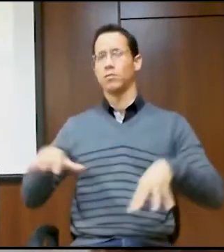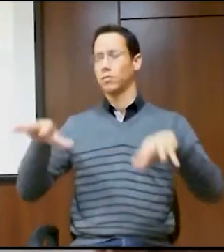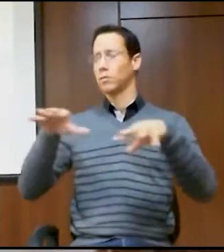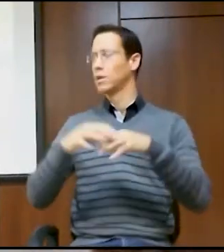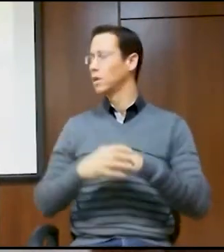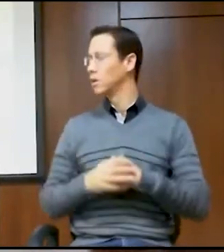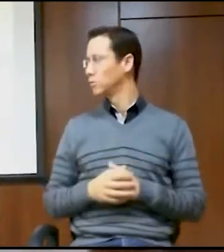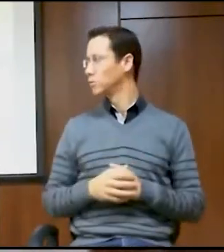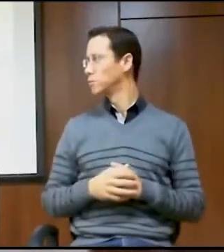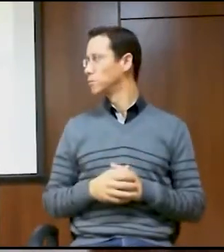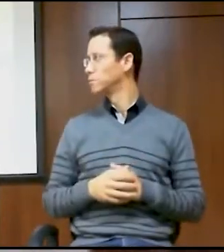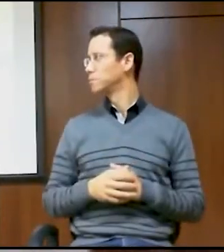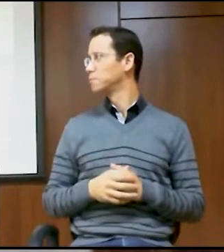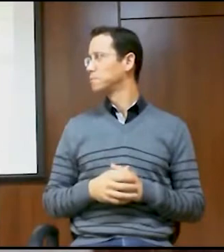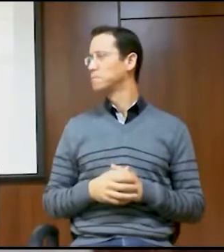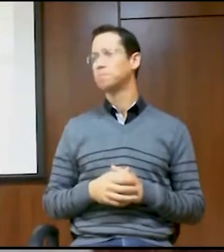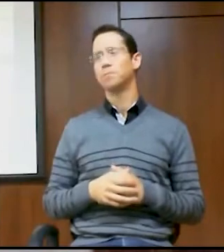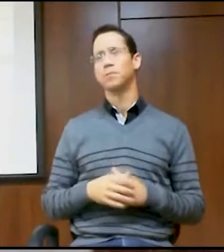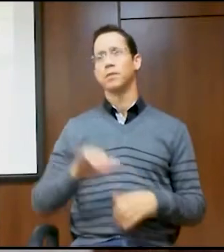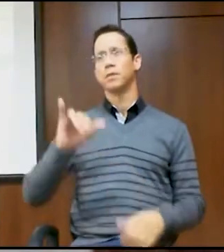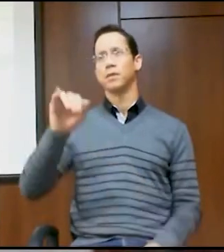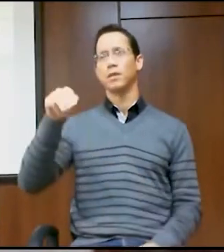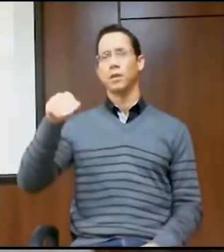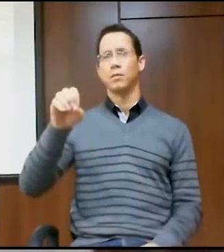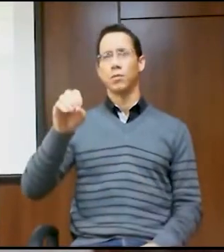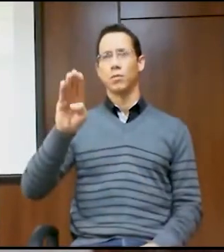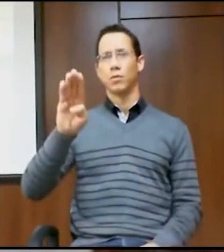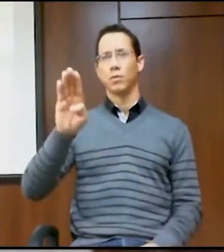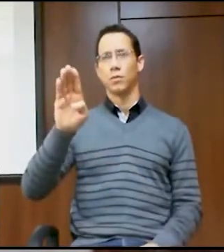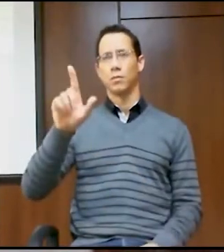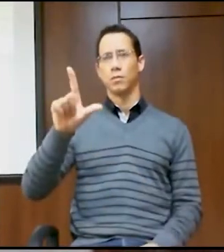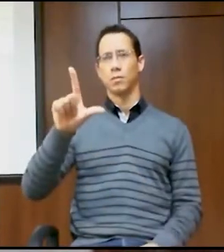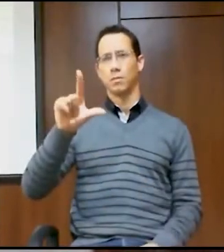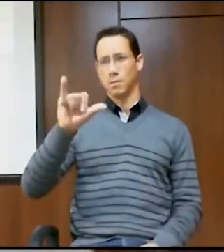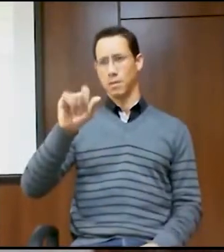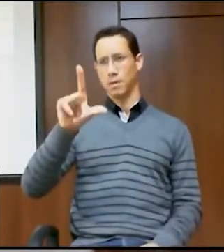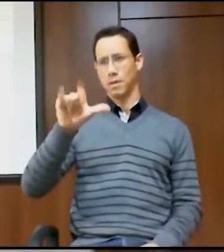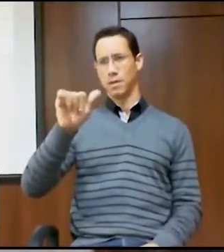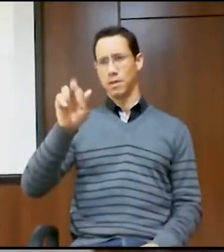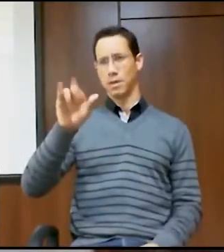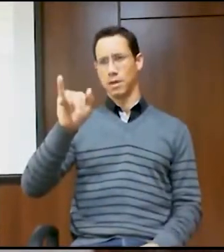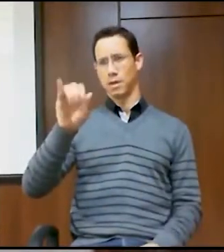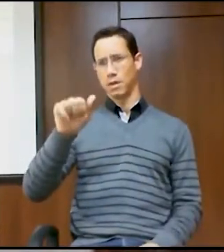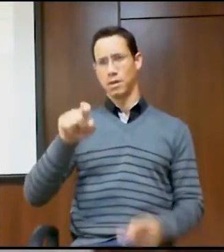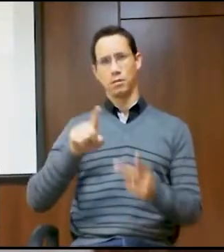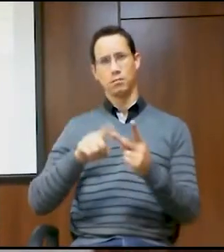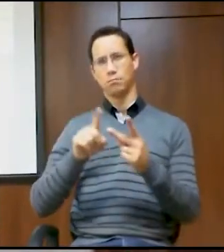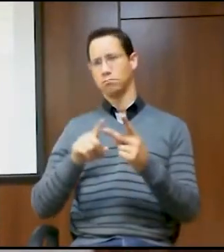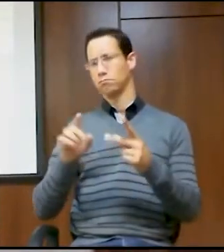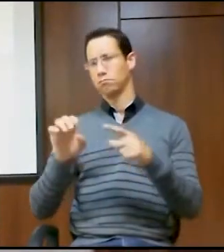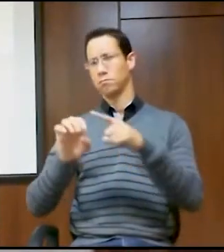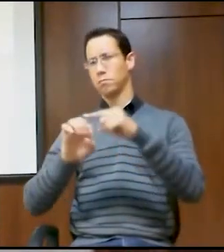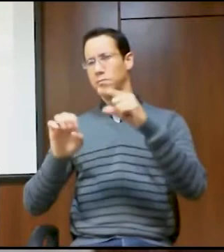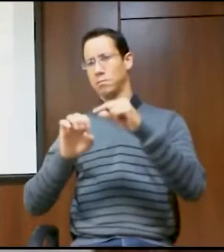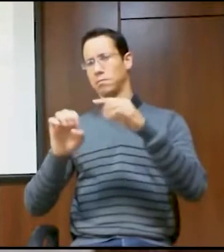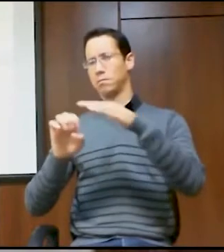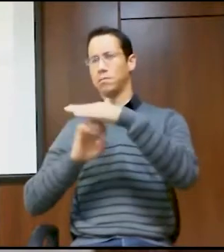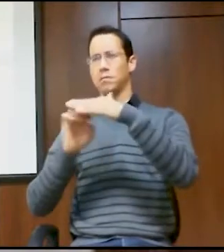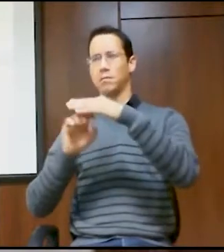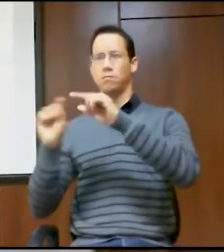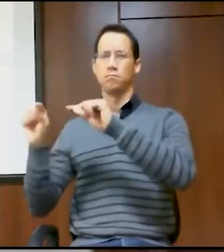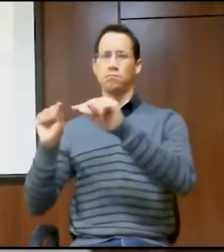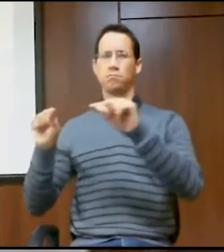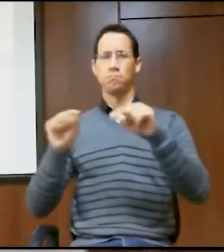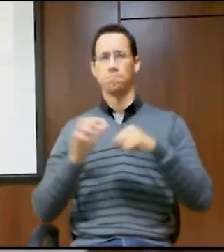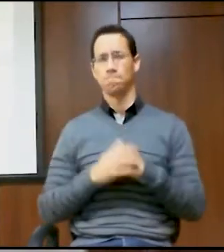Vai via imobiliárias, vai via as grandes empreiteiras. Então, na verdade, o que está em questão do ponto